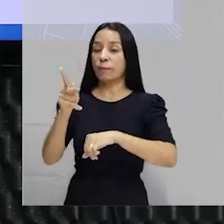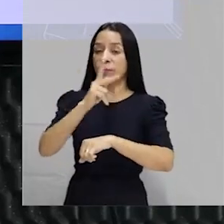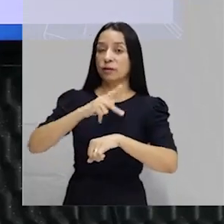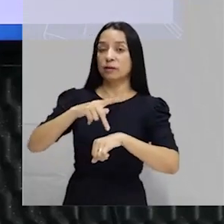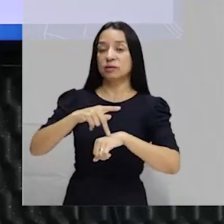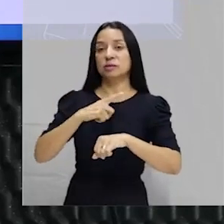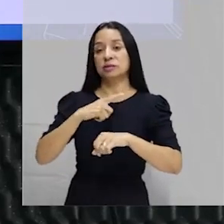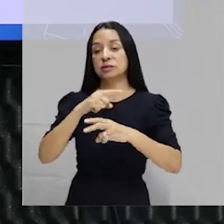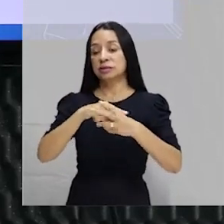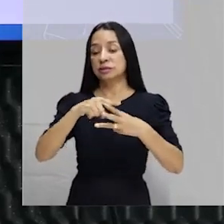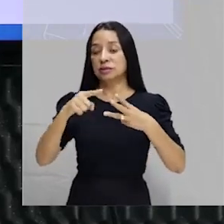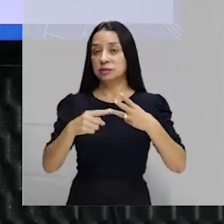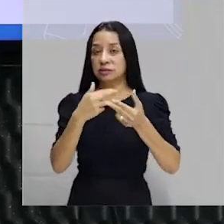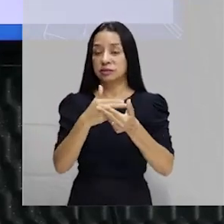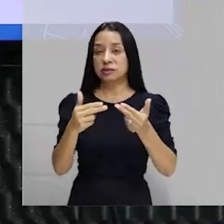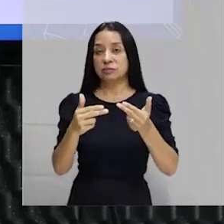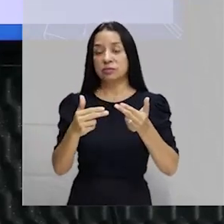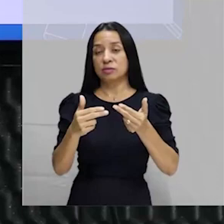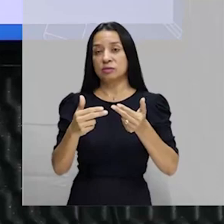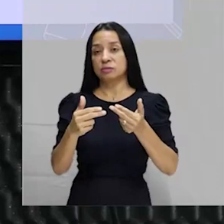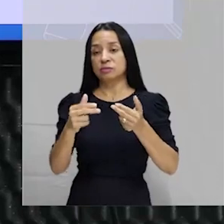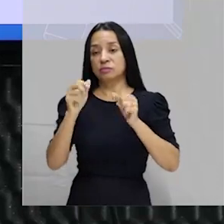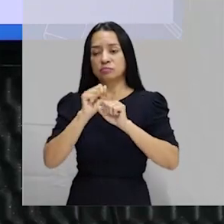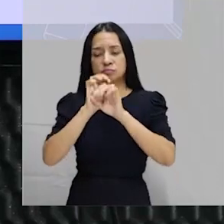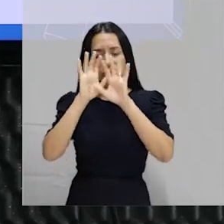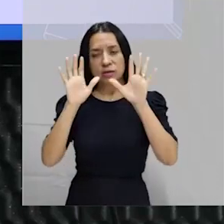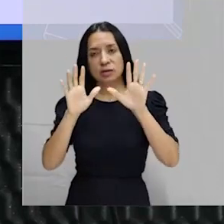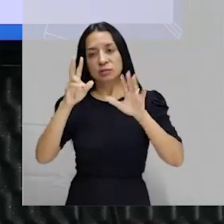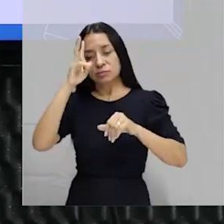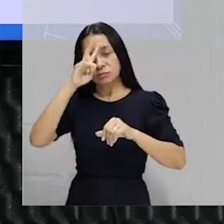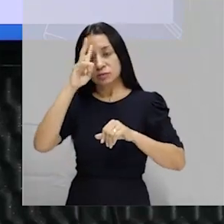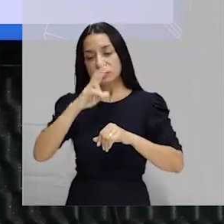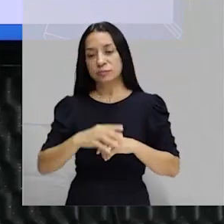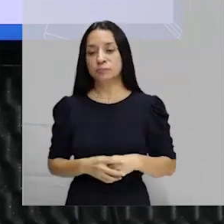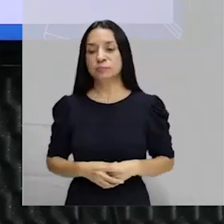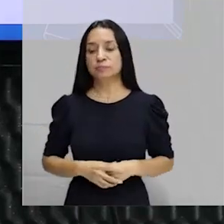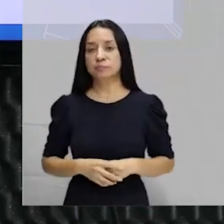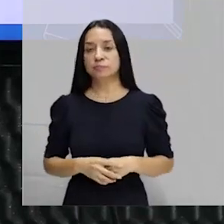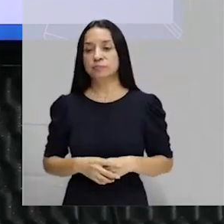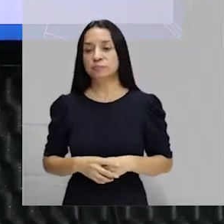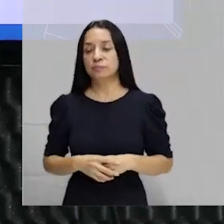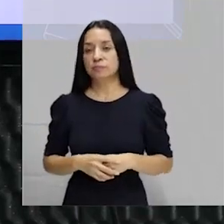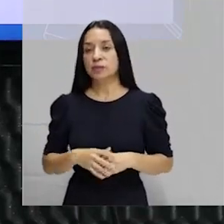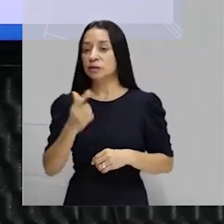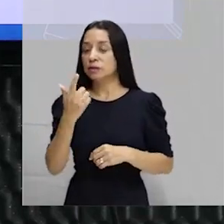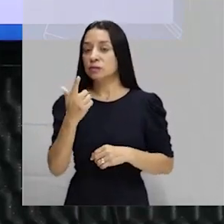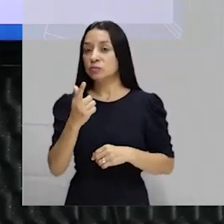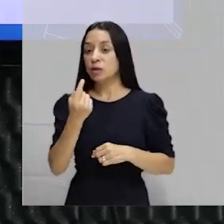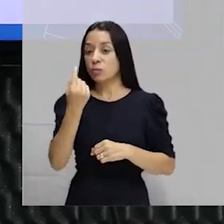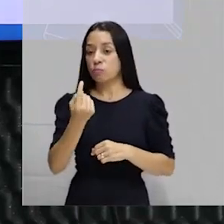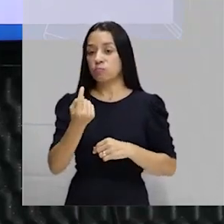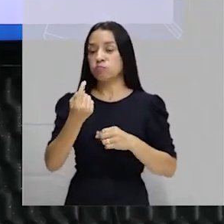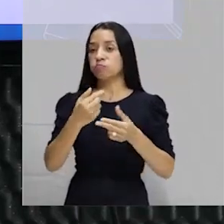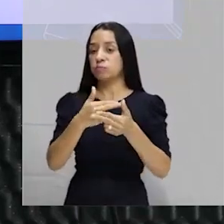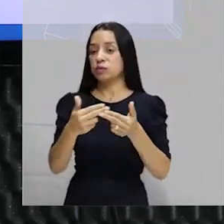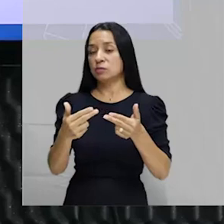vai ser composta, que o próprio texto bem te fala, povo, território e governo, através da